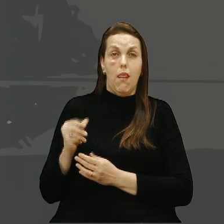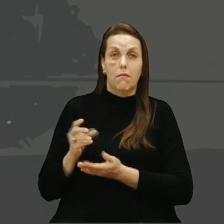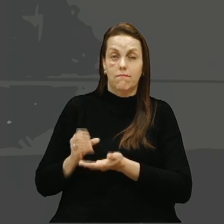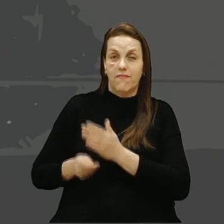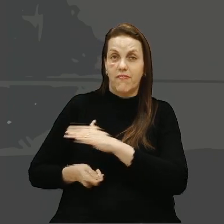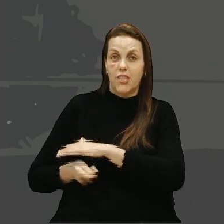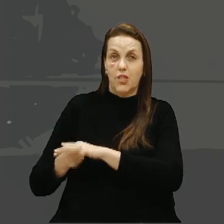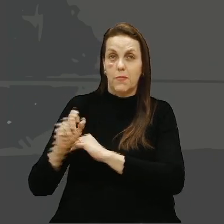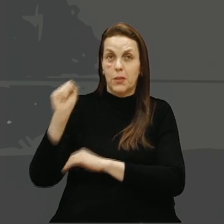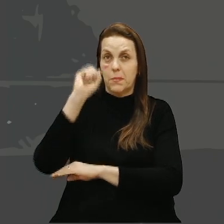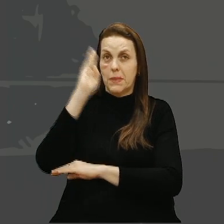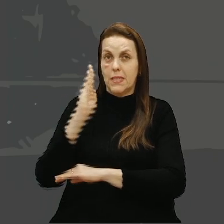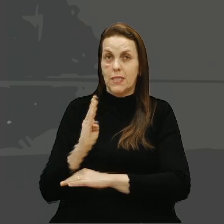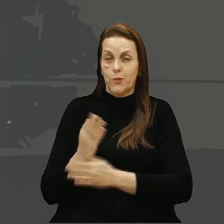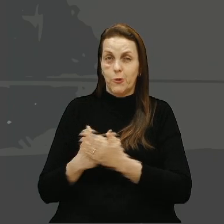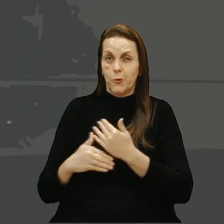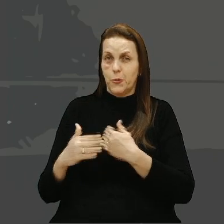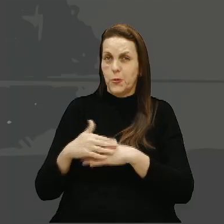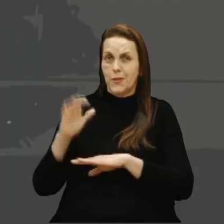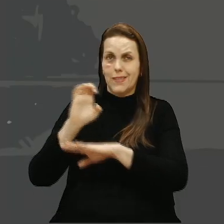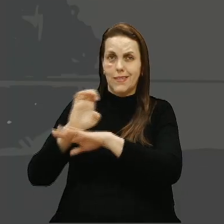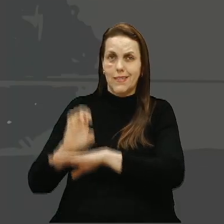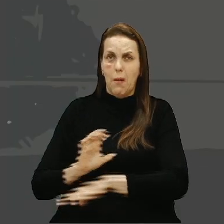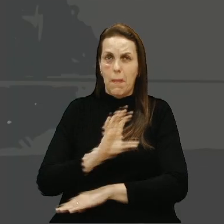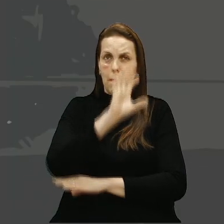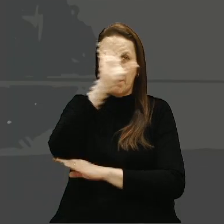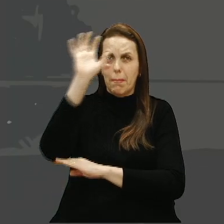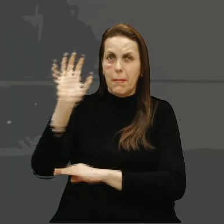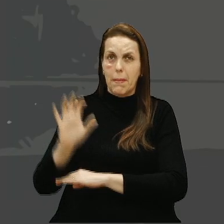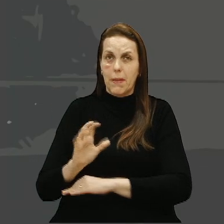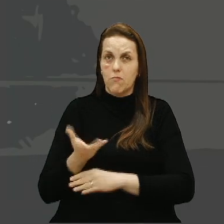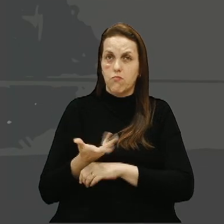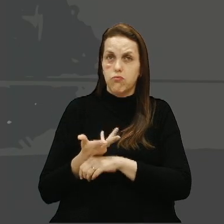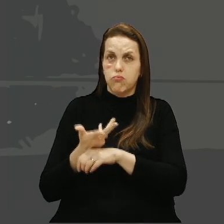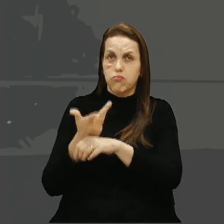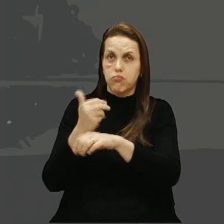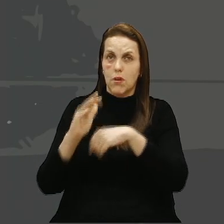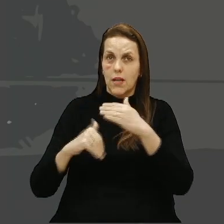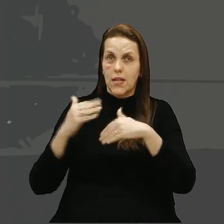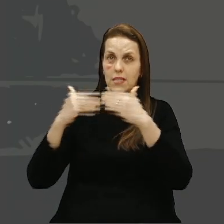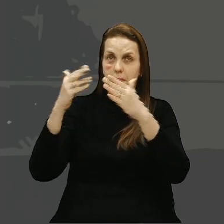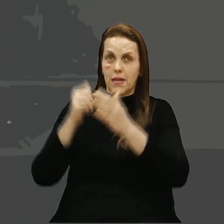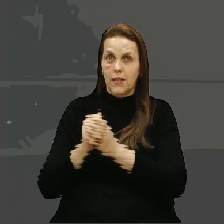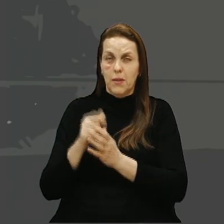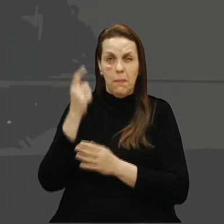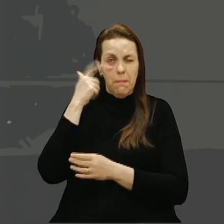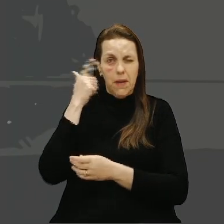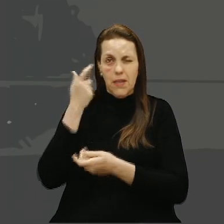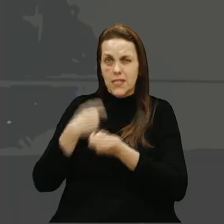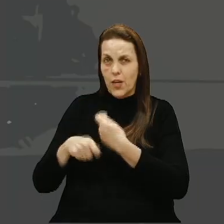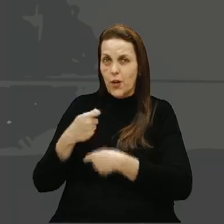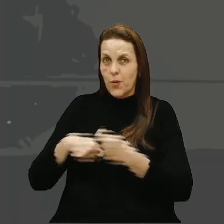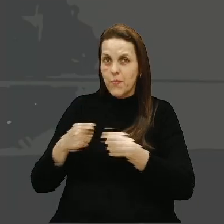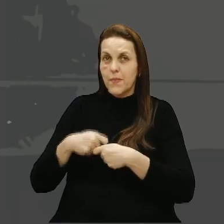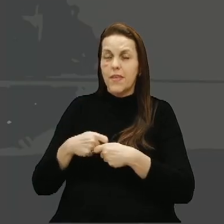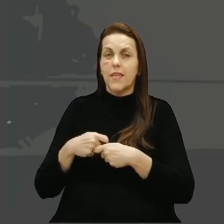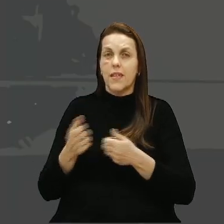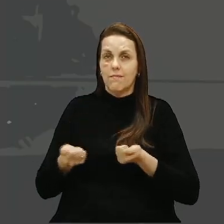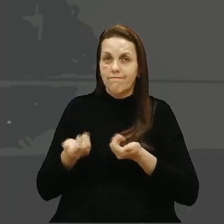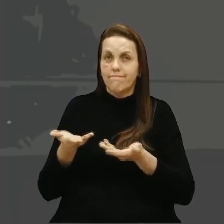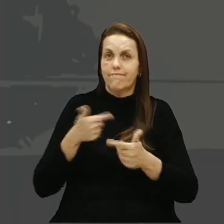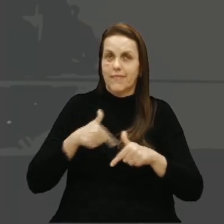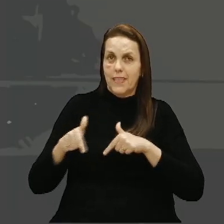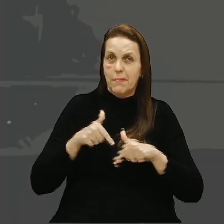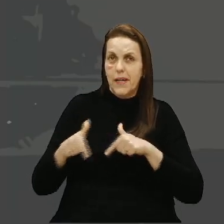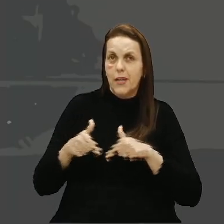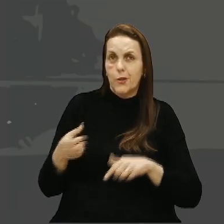inteiro, em vários estados, para acelerar o crescimento. Pensem na questão da economia, na geração de